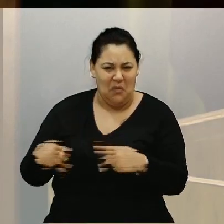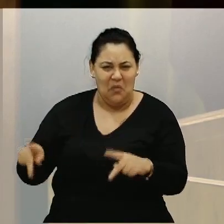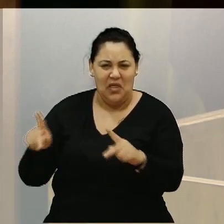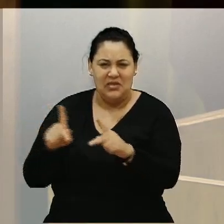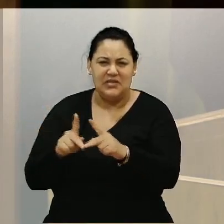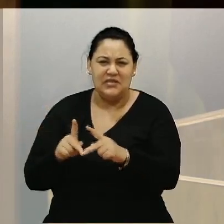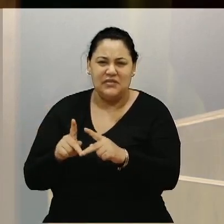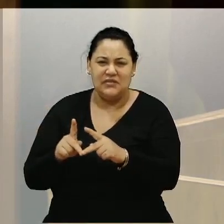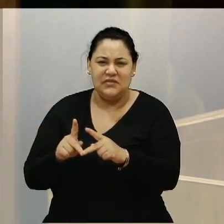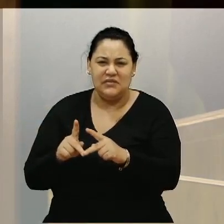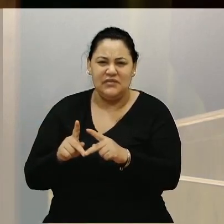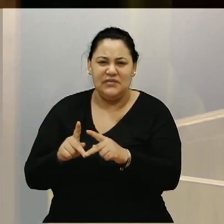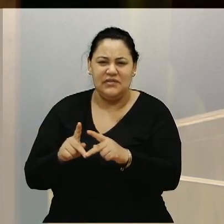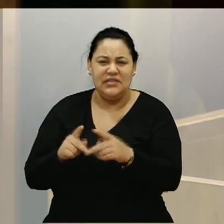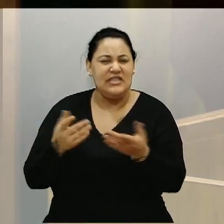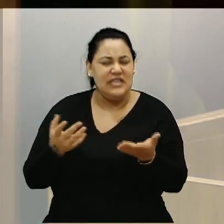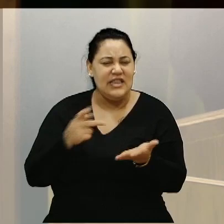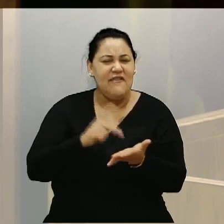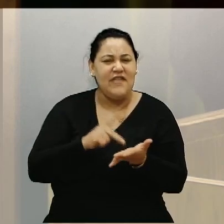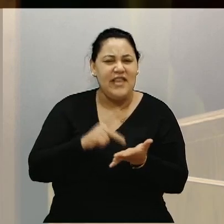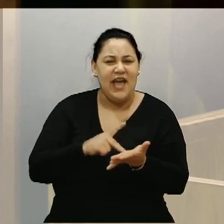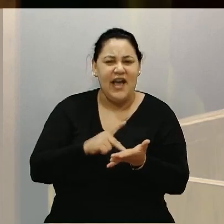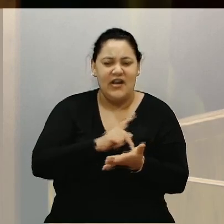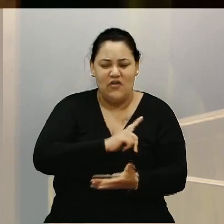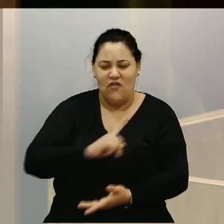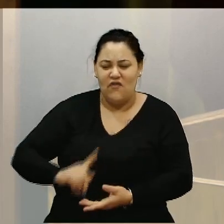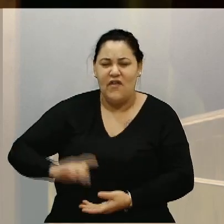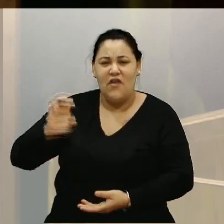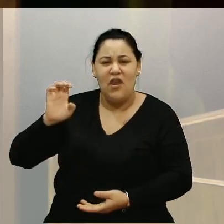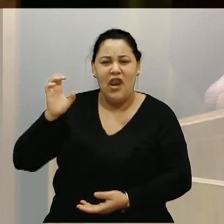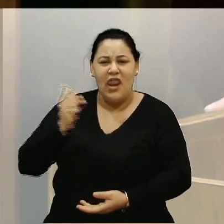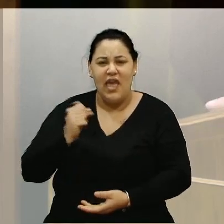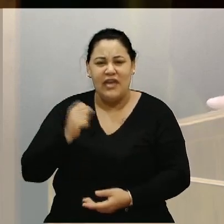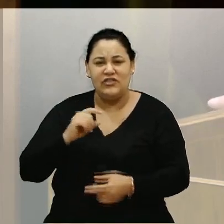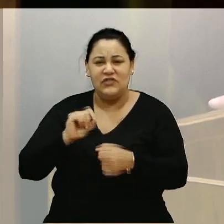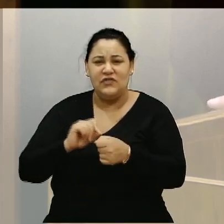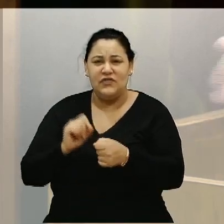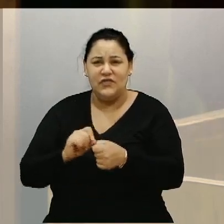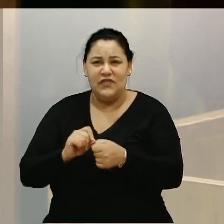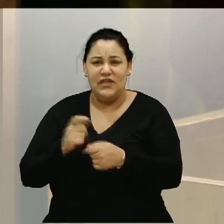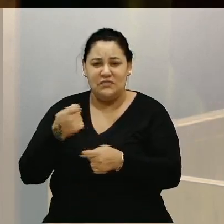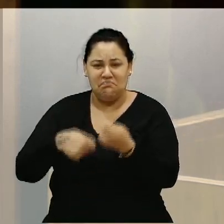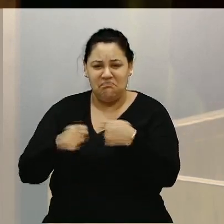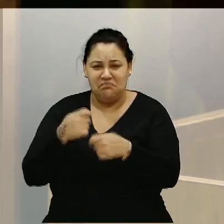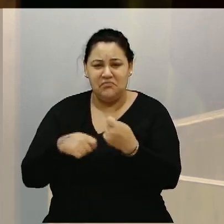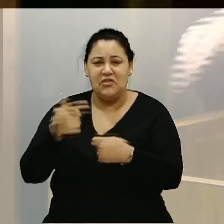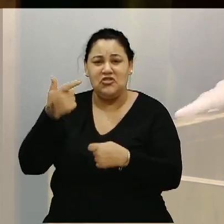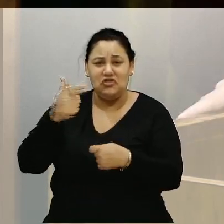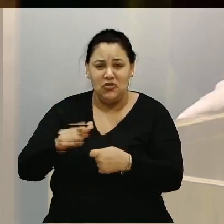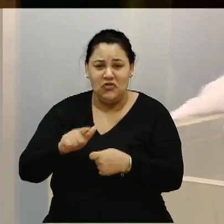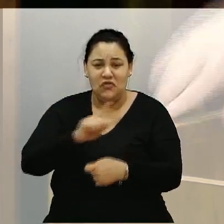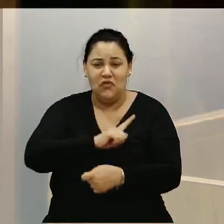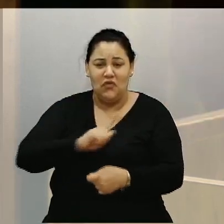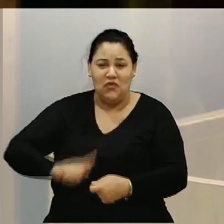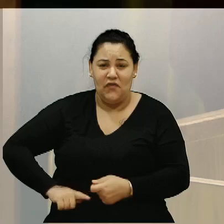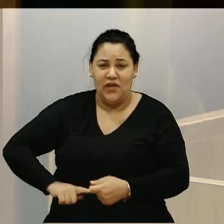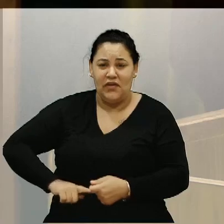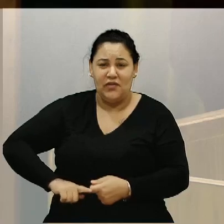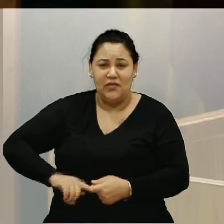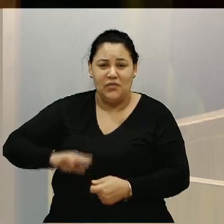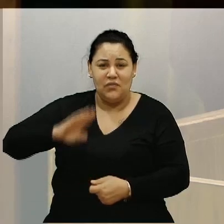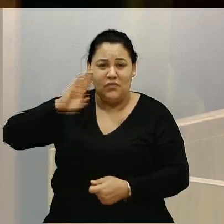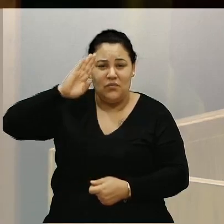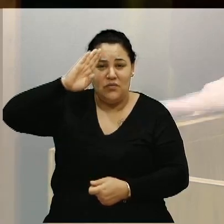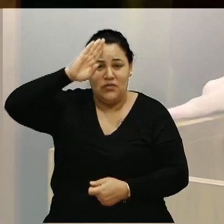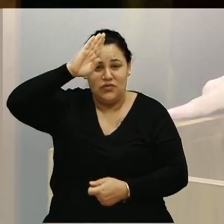quando no governo Leite se fez uma renegociação com o governo Bolsonaro, draconiana, que botou a